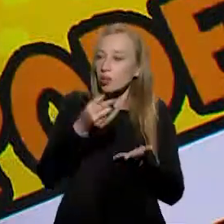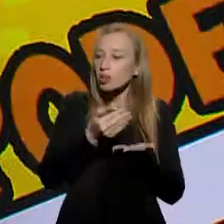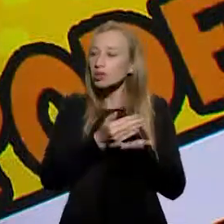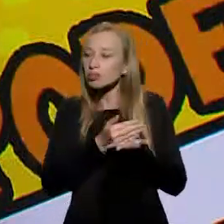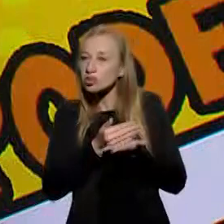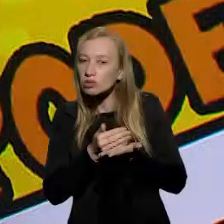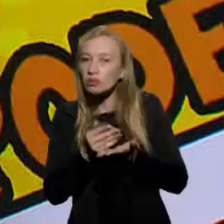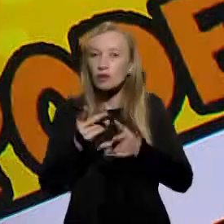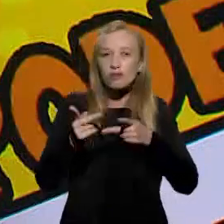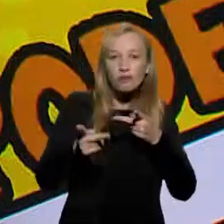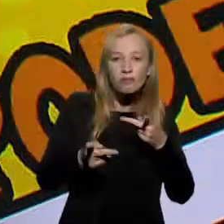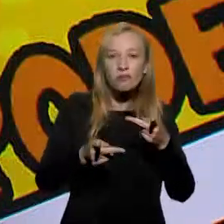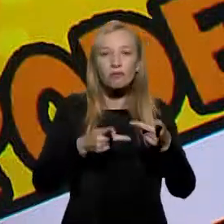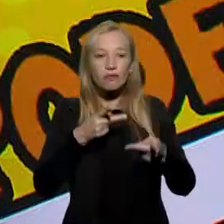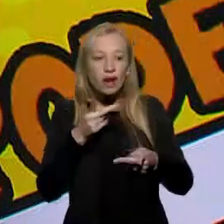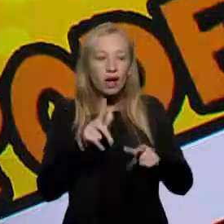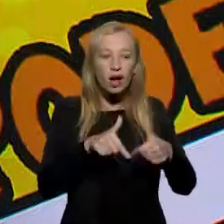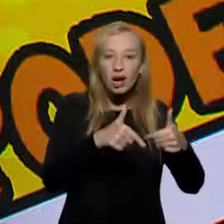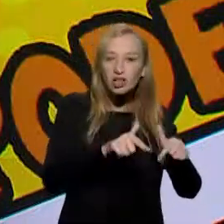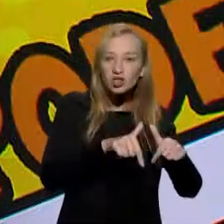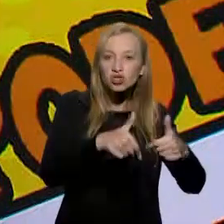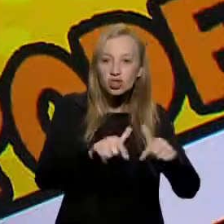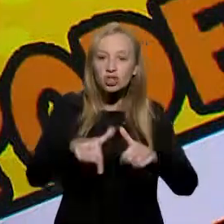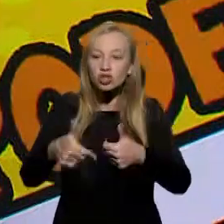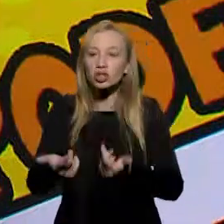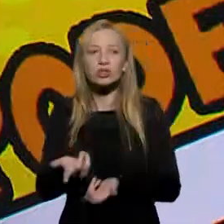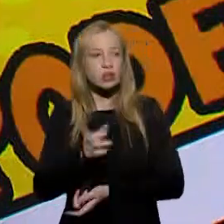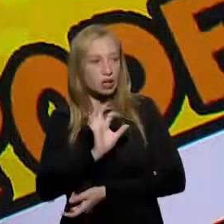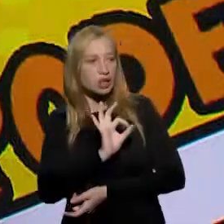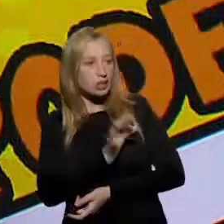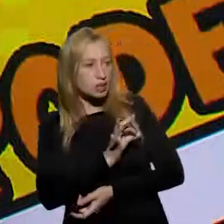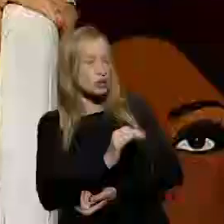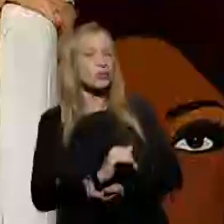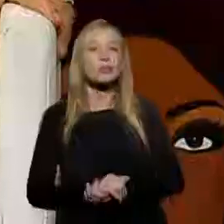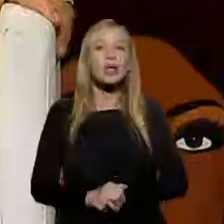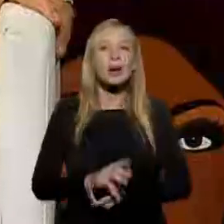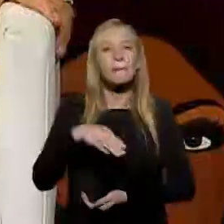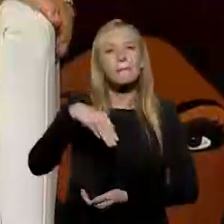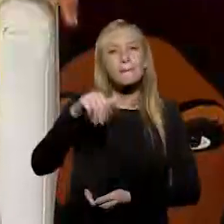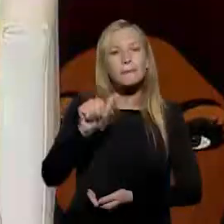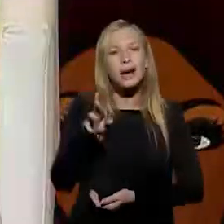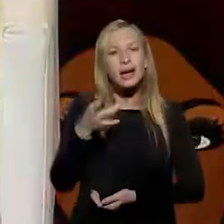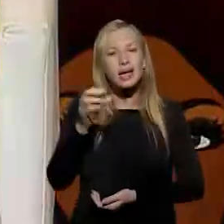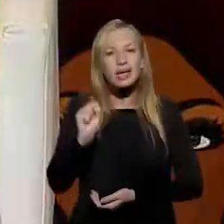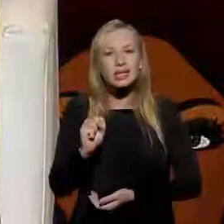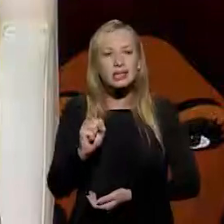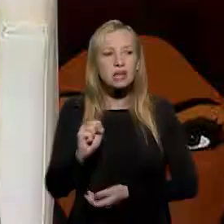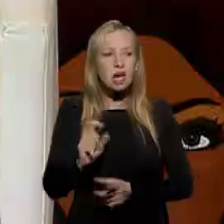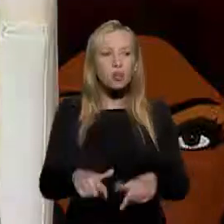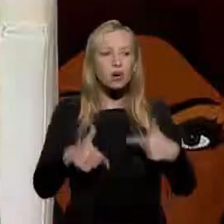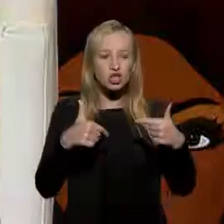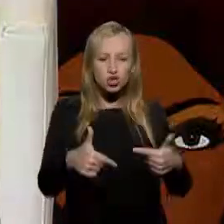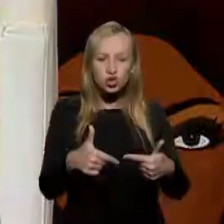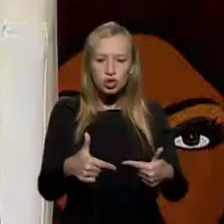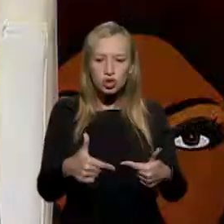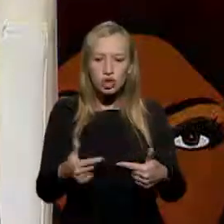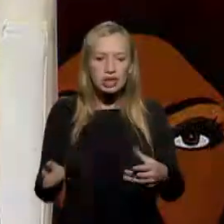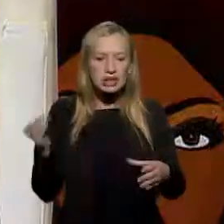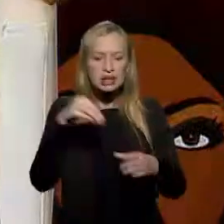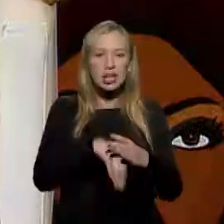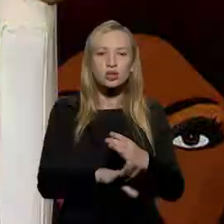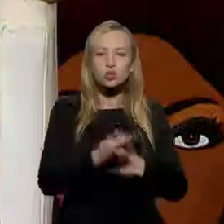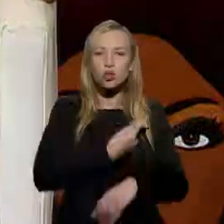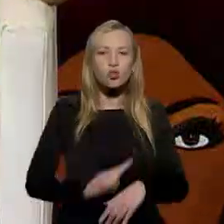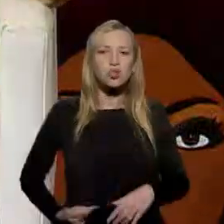a ter uma ação é sensual mas foi foi é a marisa assim ela uma ação propriamente dentro do